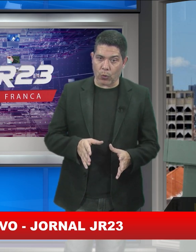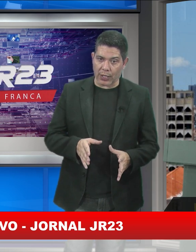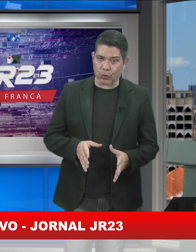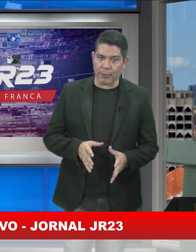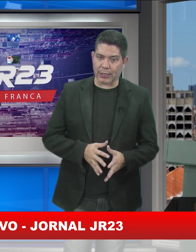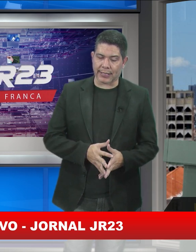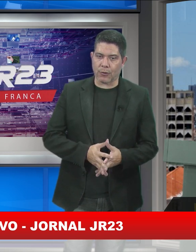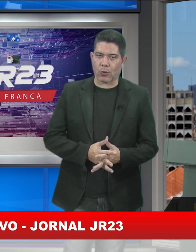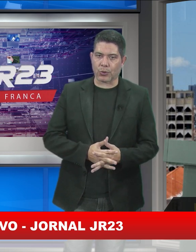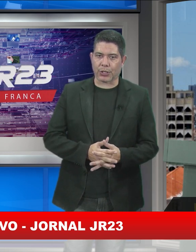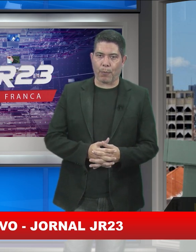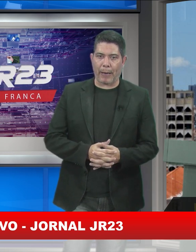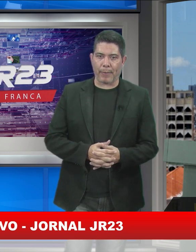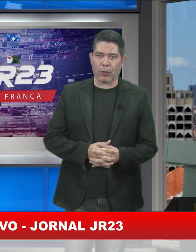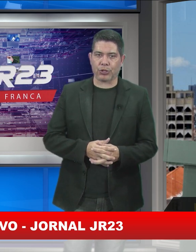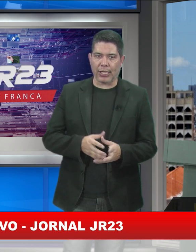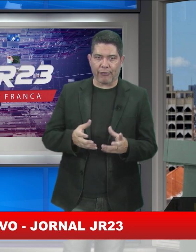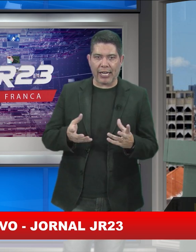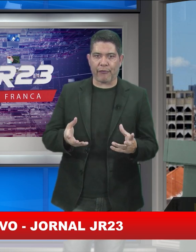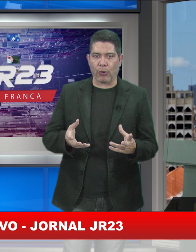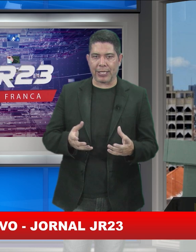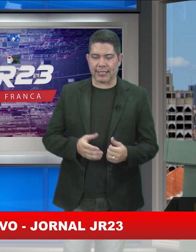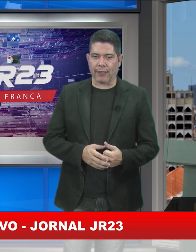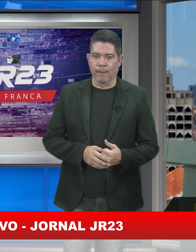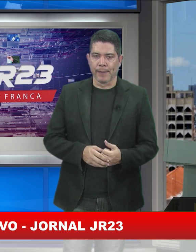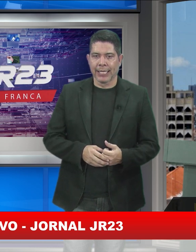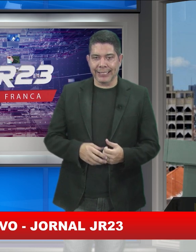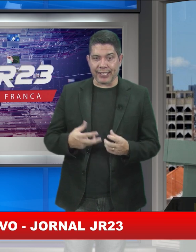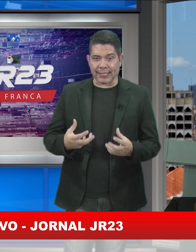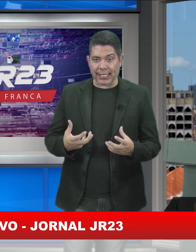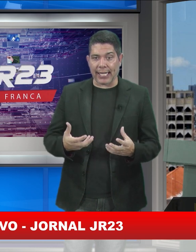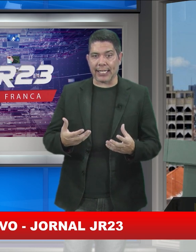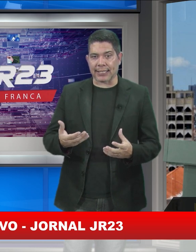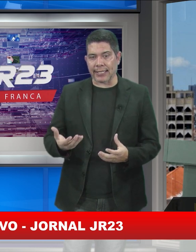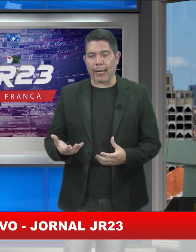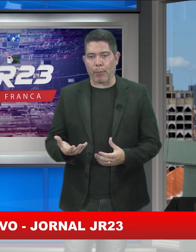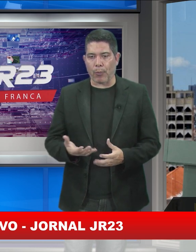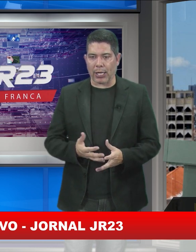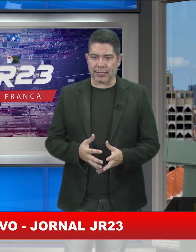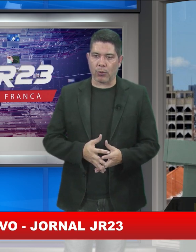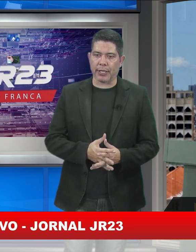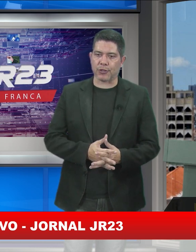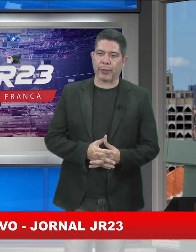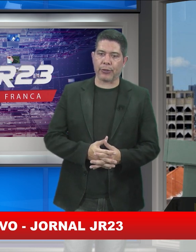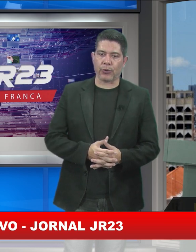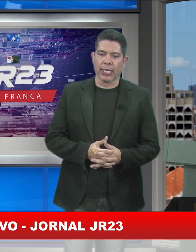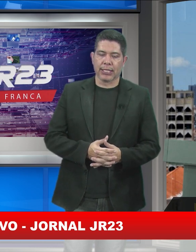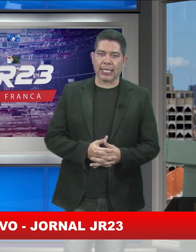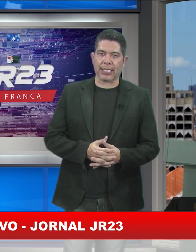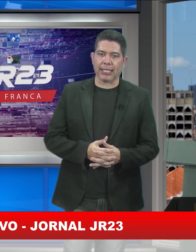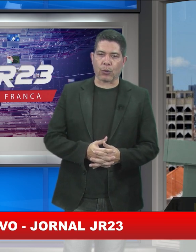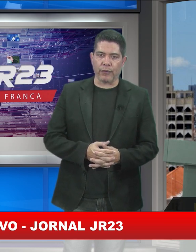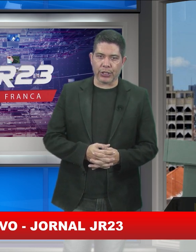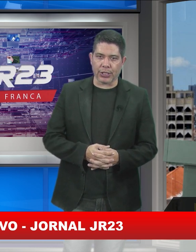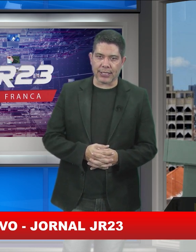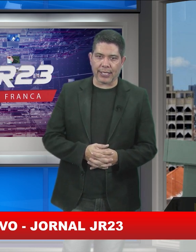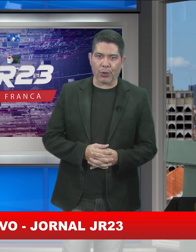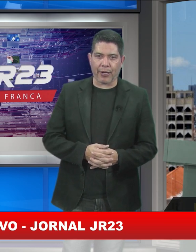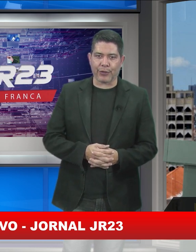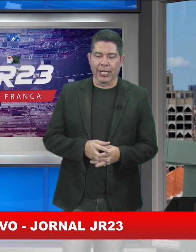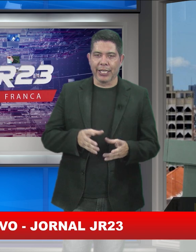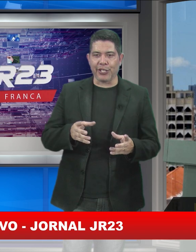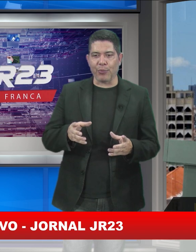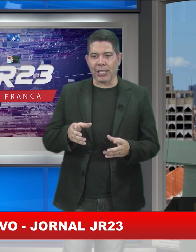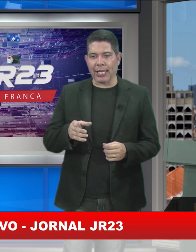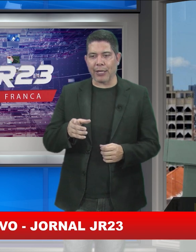cumpriu com a sua missão com seu papel de levar informação de esclarecer a população a respeito da da covid